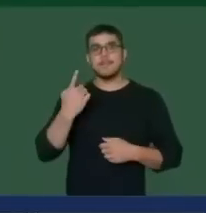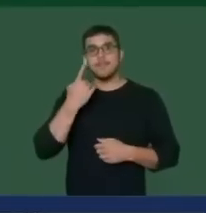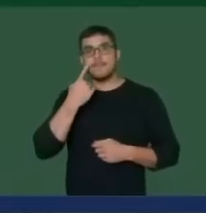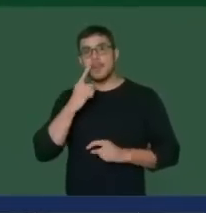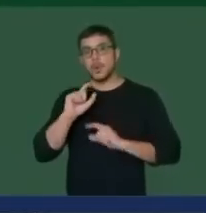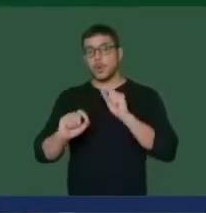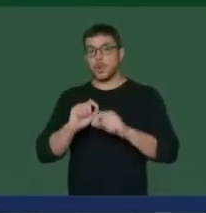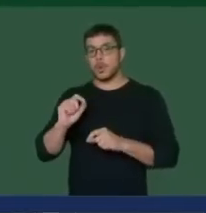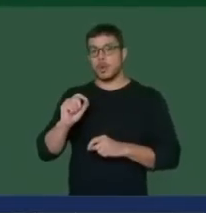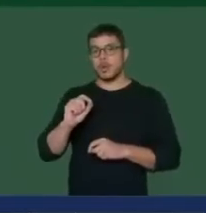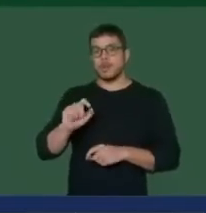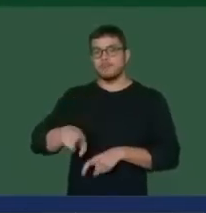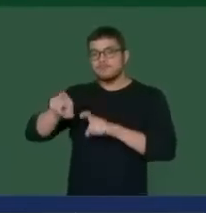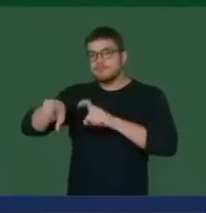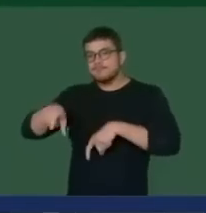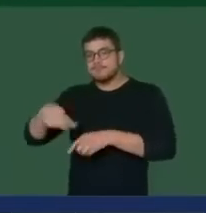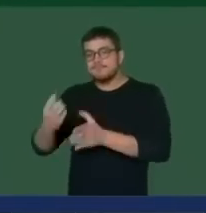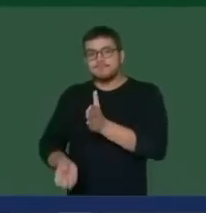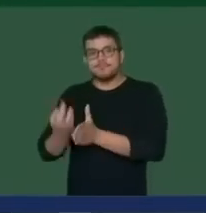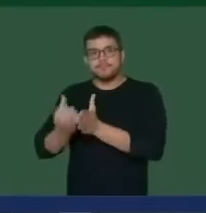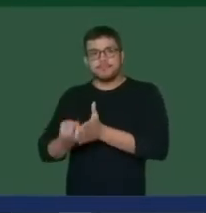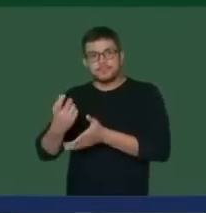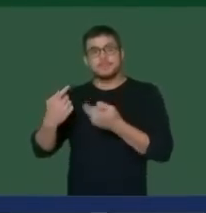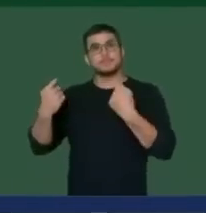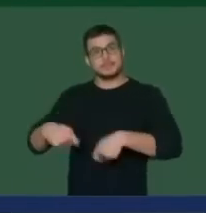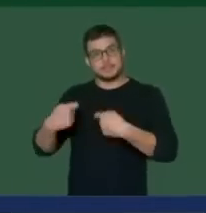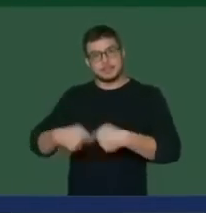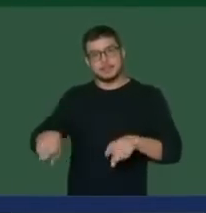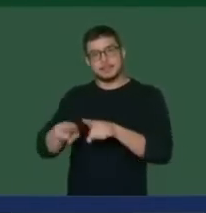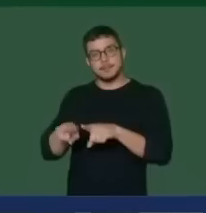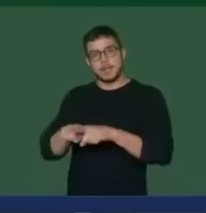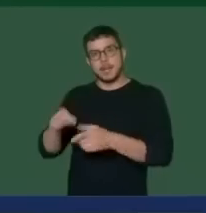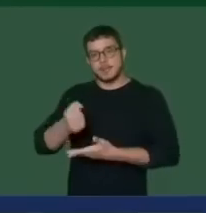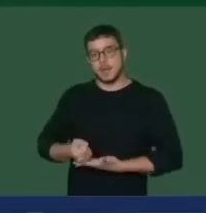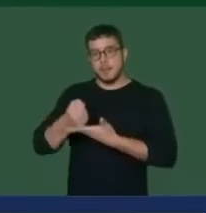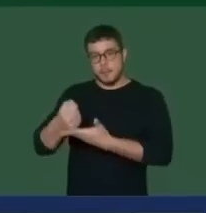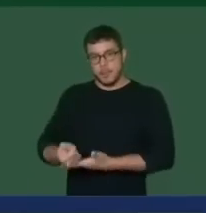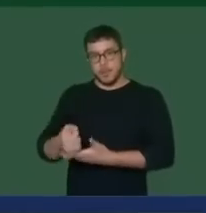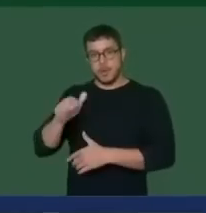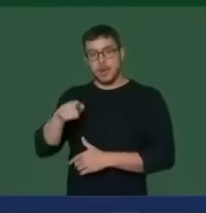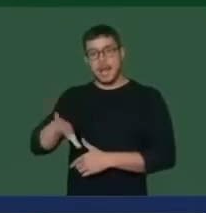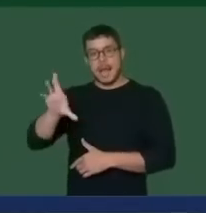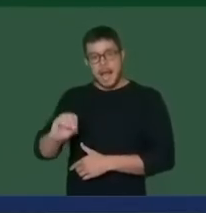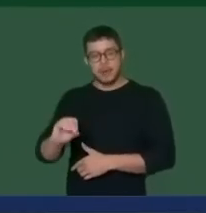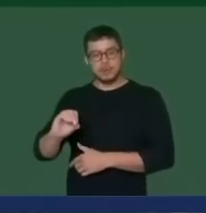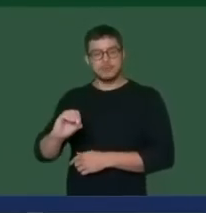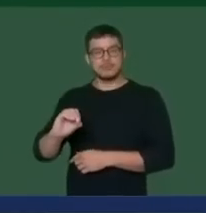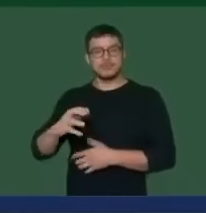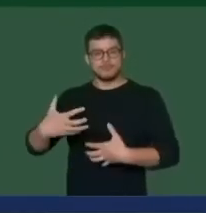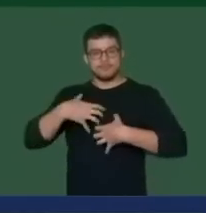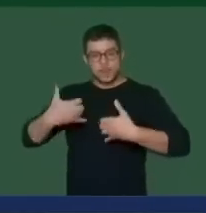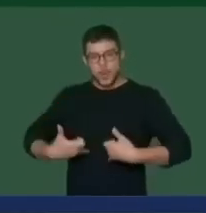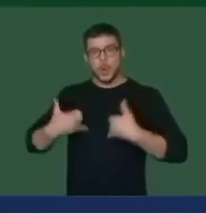quem produz, quem planta e colhe o nosso alimento. O agro nos orgulha e nos fez celeiro do